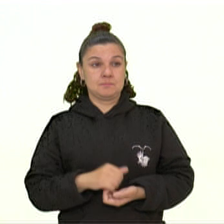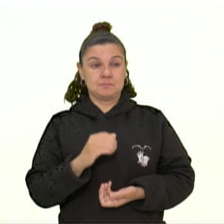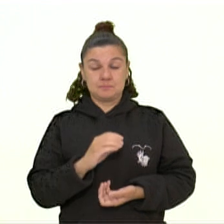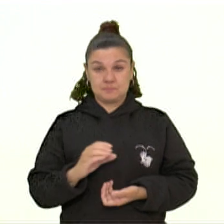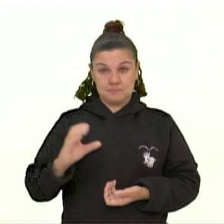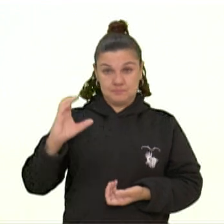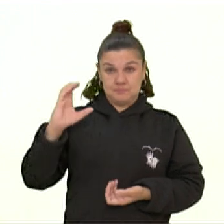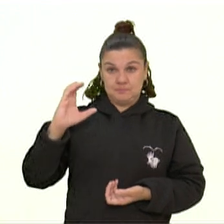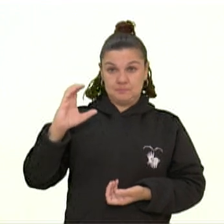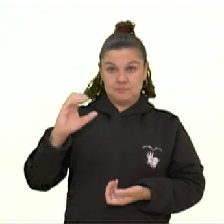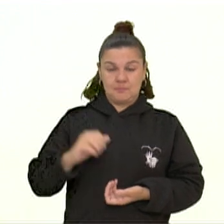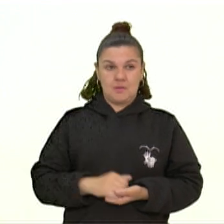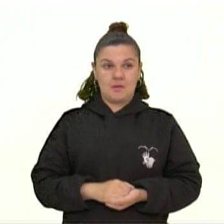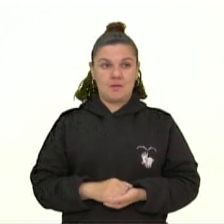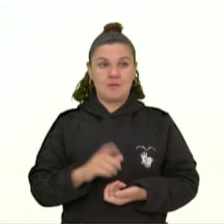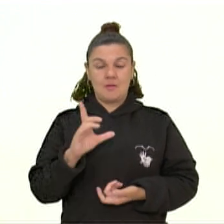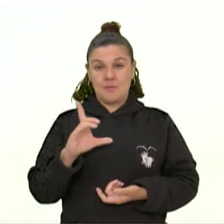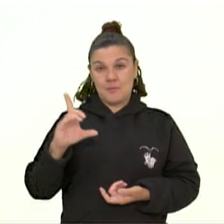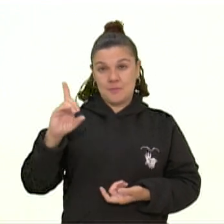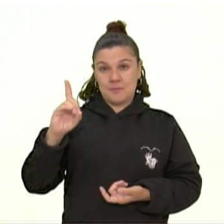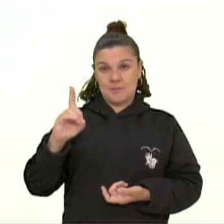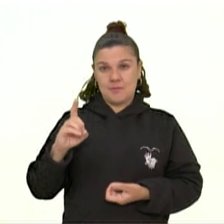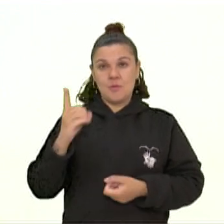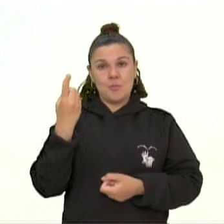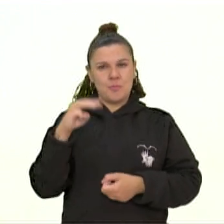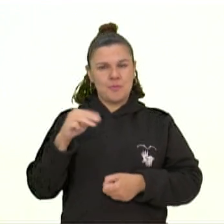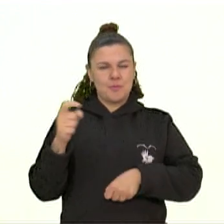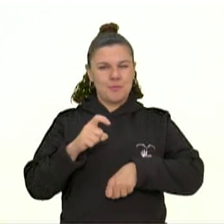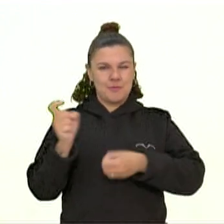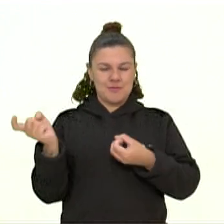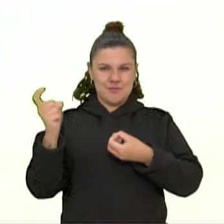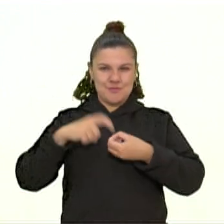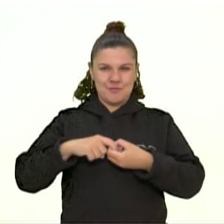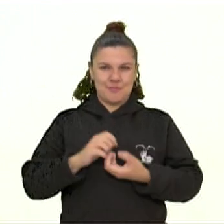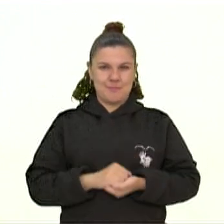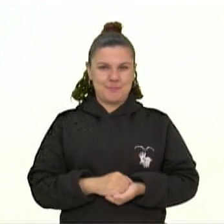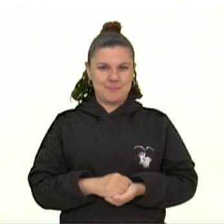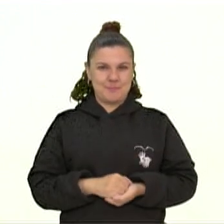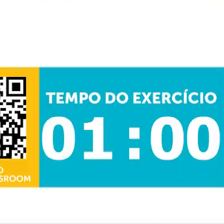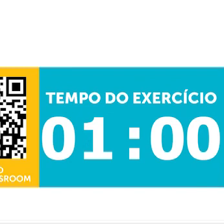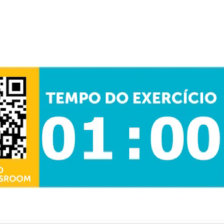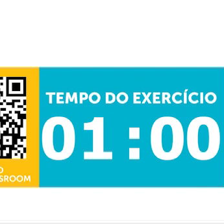uma migração interna ou temporária. Um minutinho na tela aí para vocês.